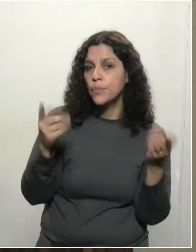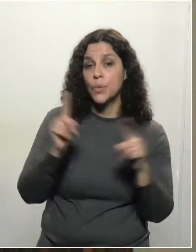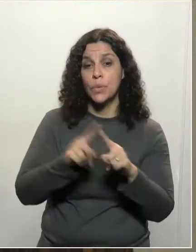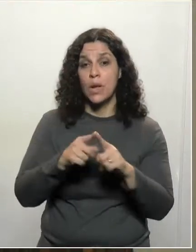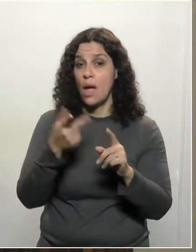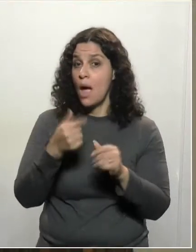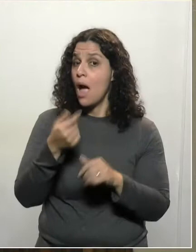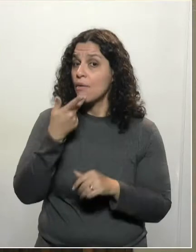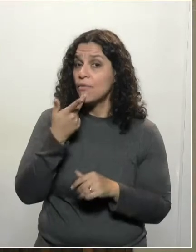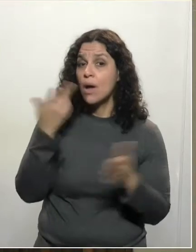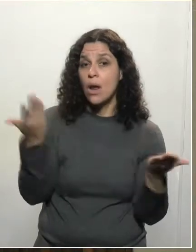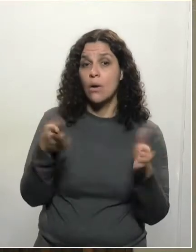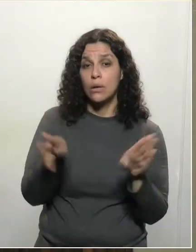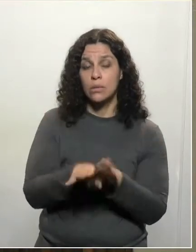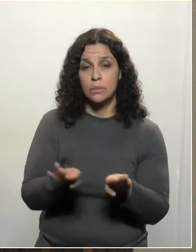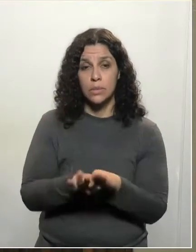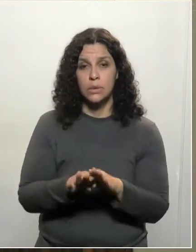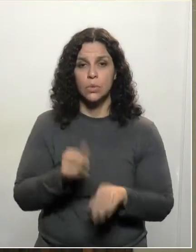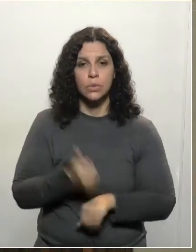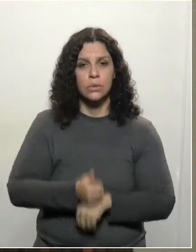afirma o presidente do SINDA.